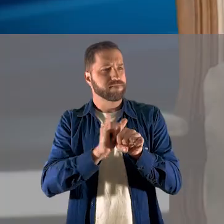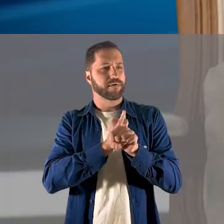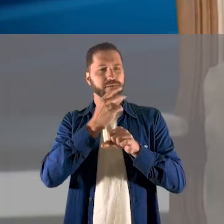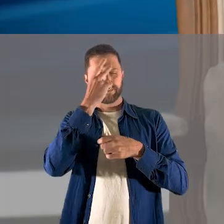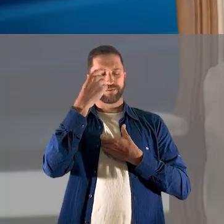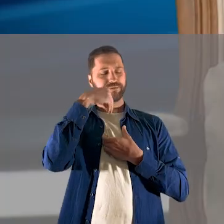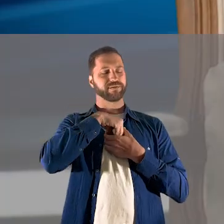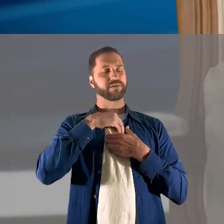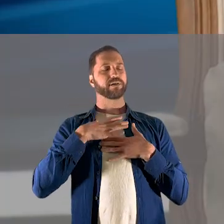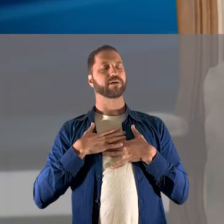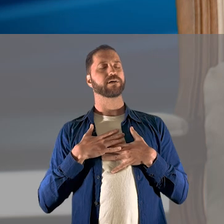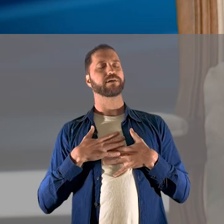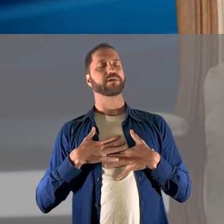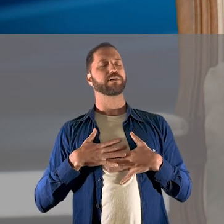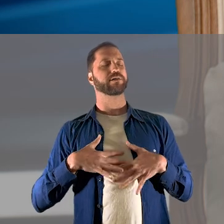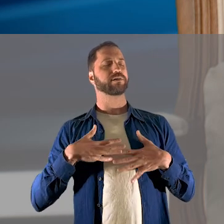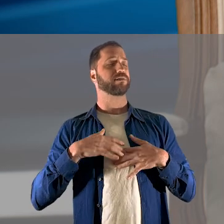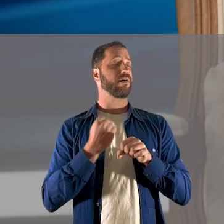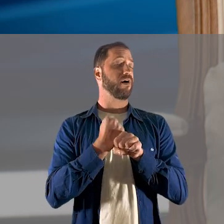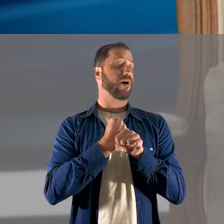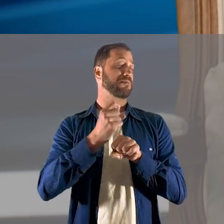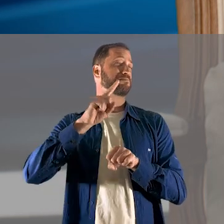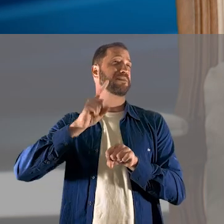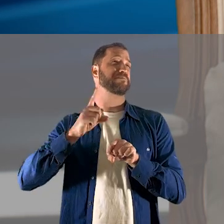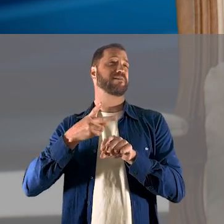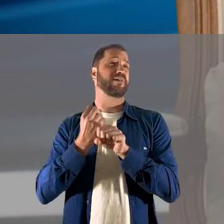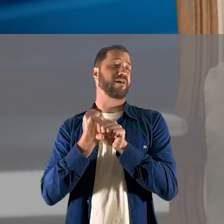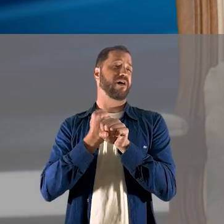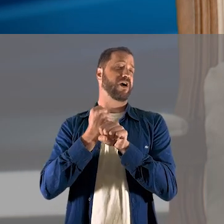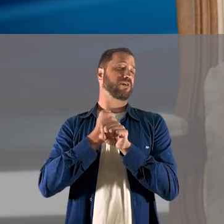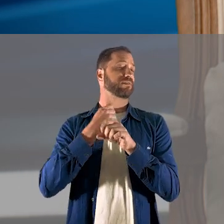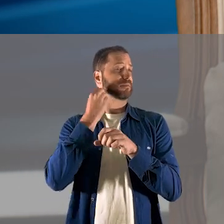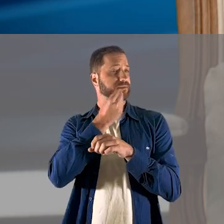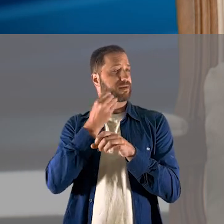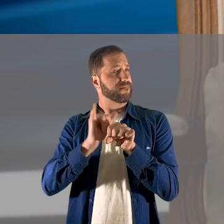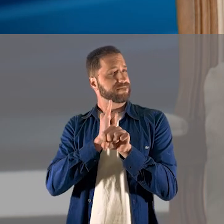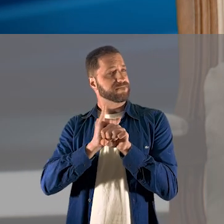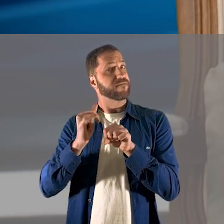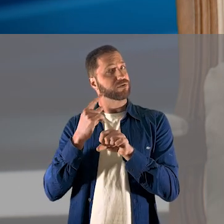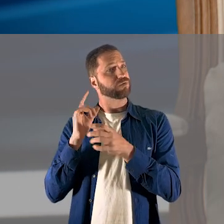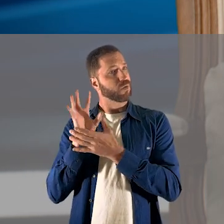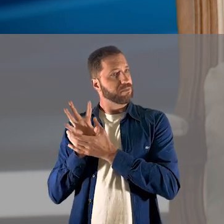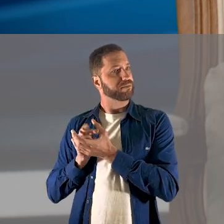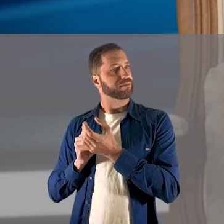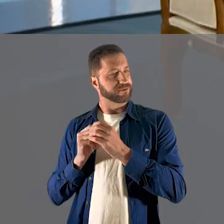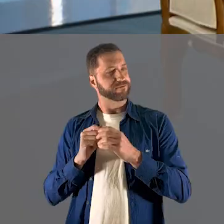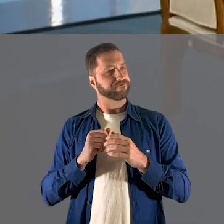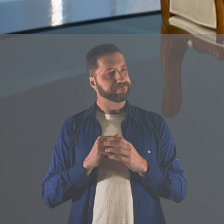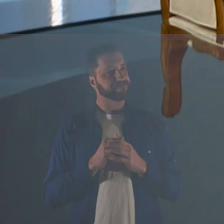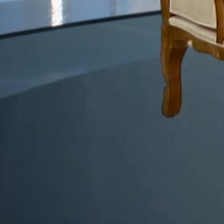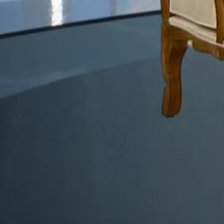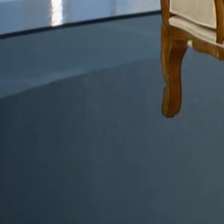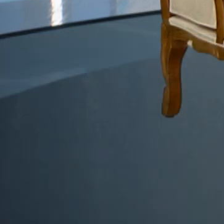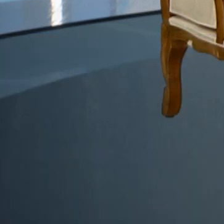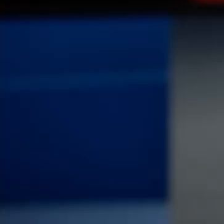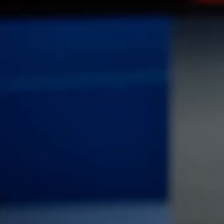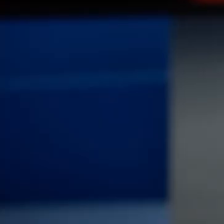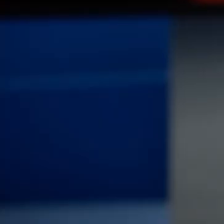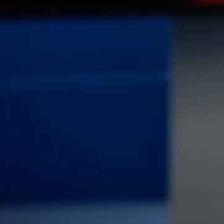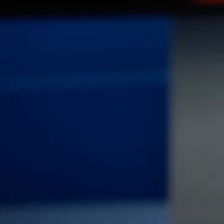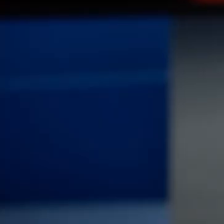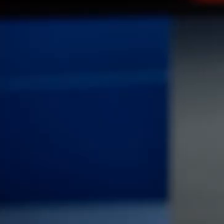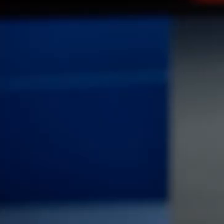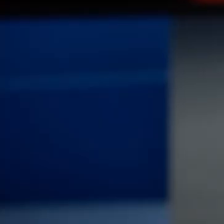milenar de relaxamento profundo para aí sim Começar o tratamento do menu escolhido E aí você